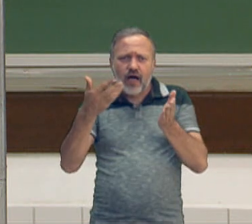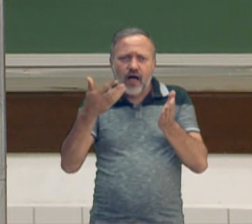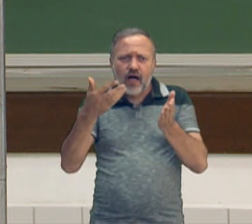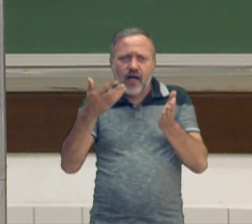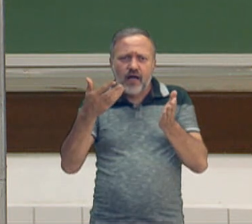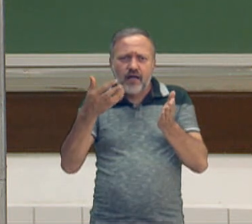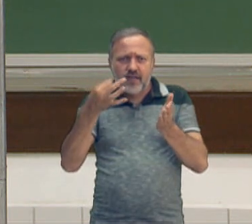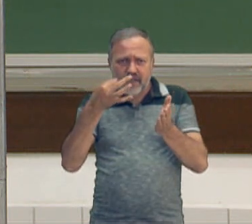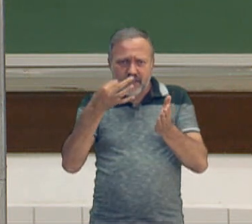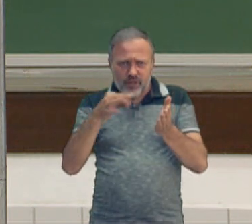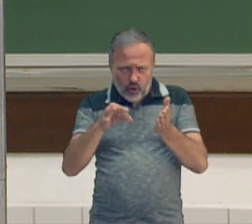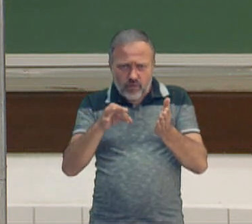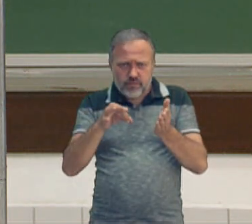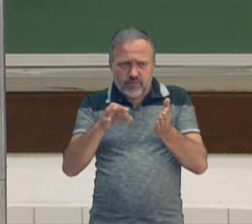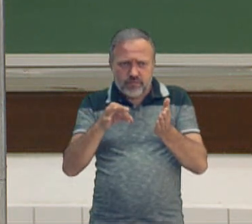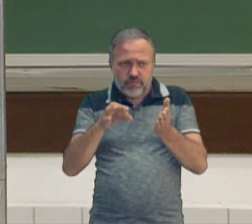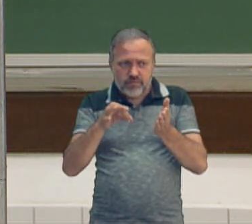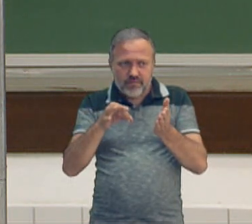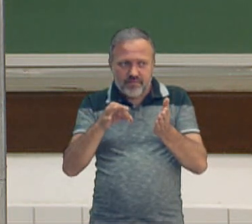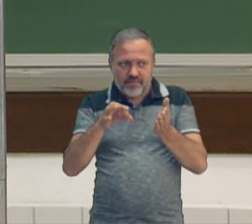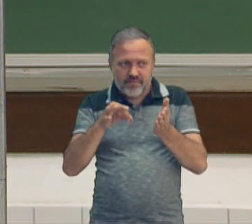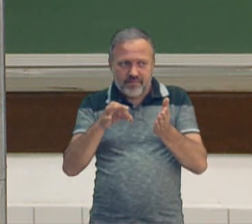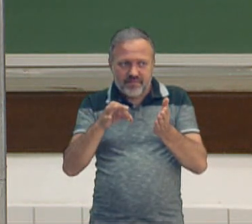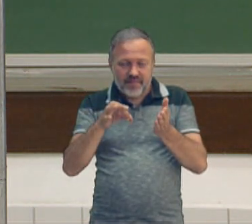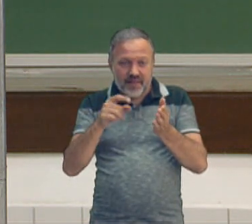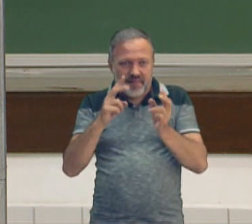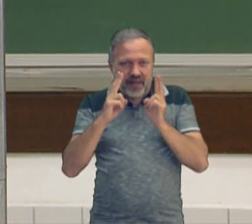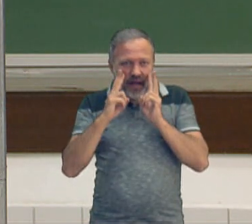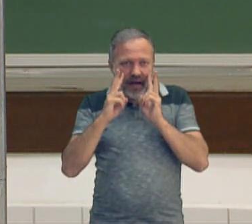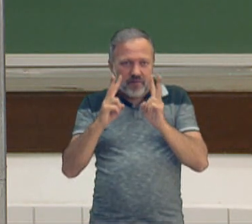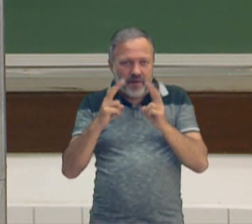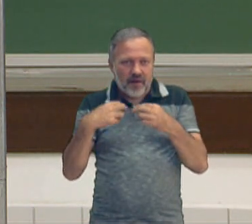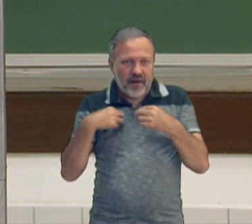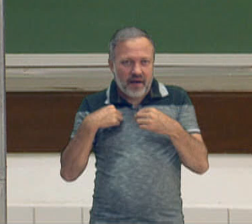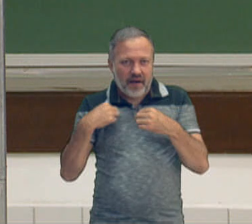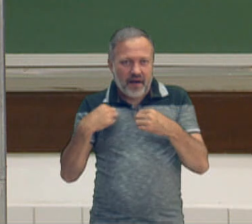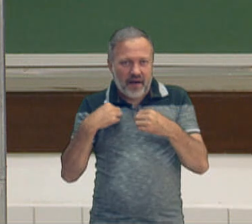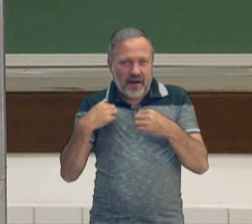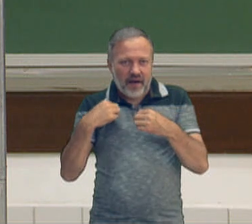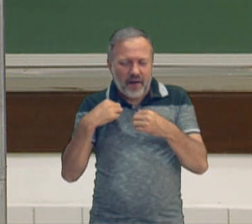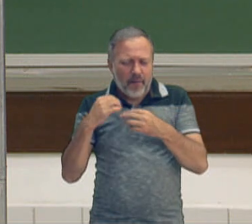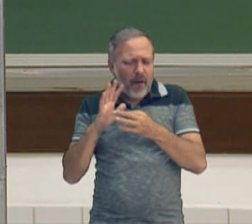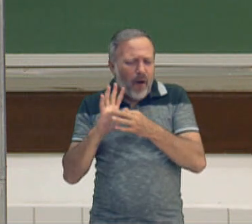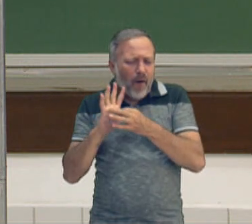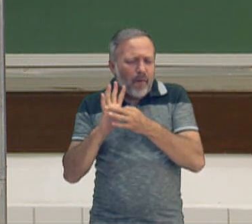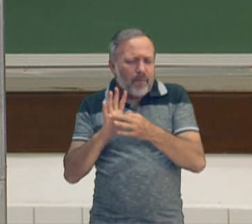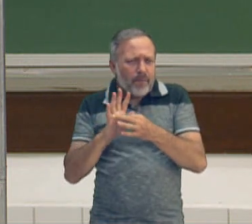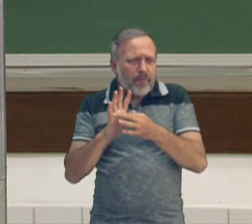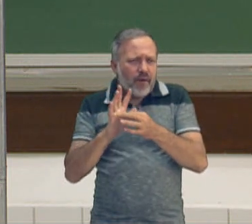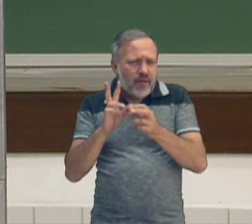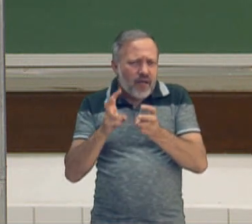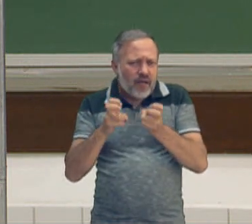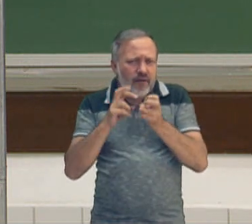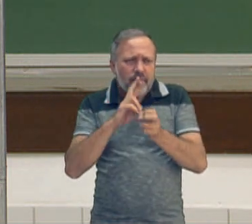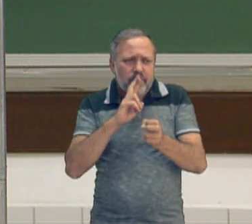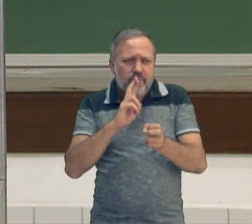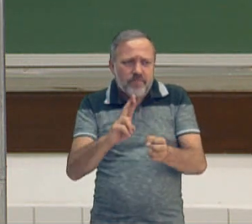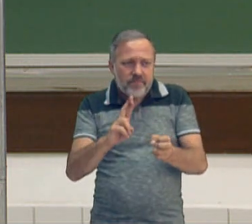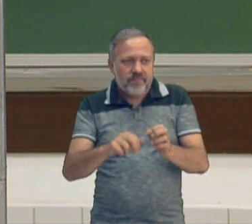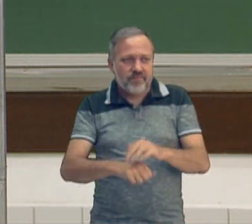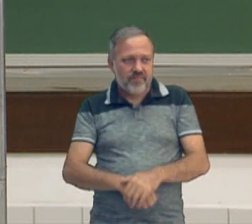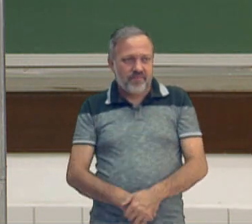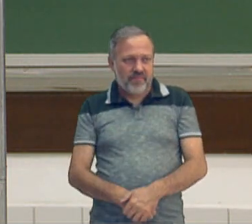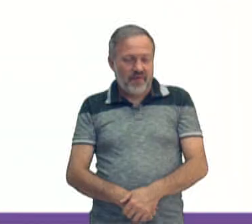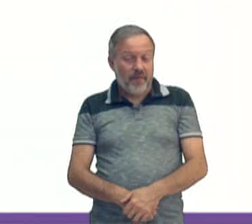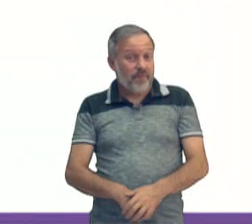Tá fácil? Eu acho que até a minha camisa está dando uma dica para vocês aí da resposta. Vamos lá.